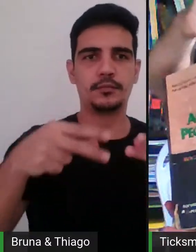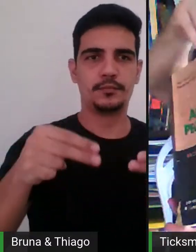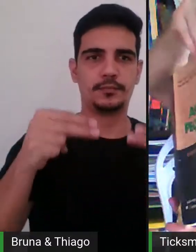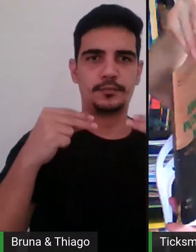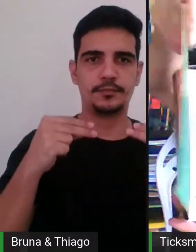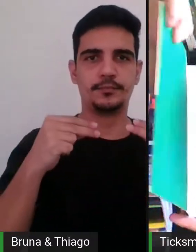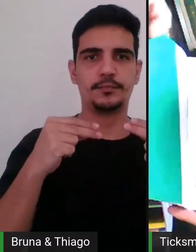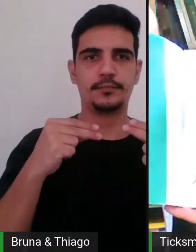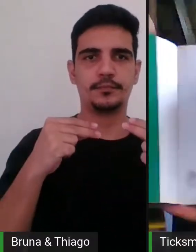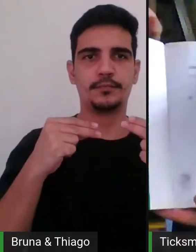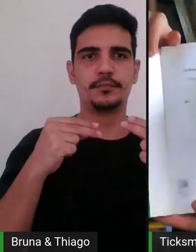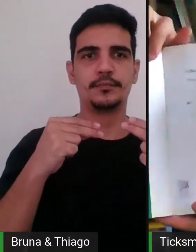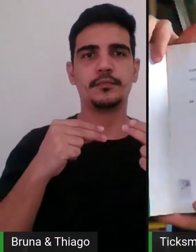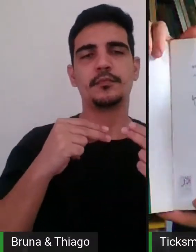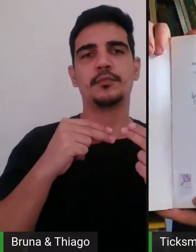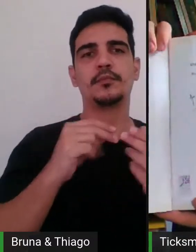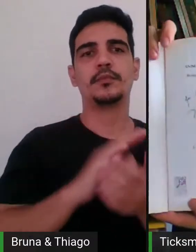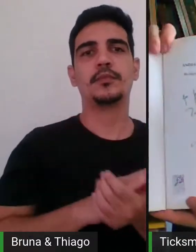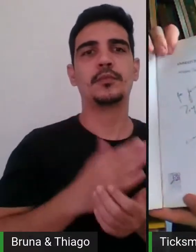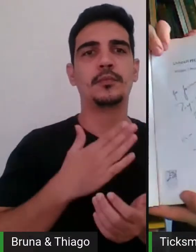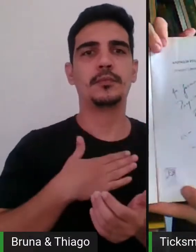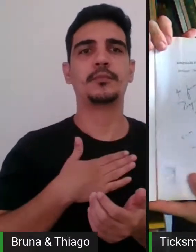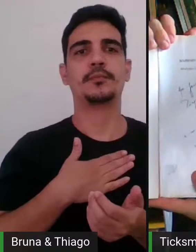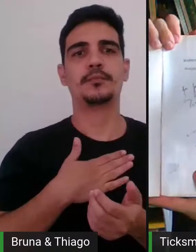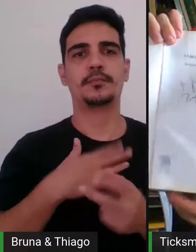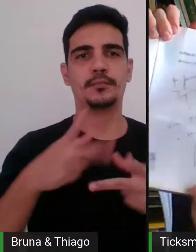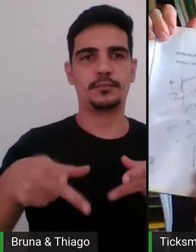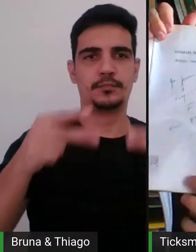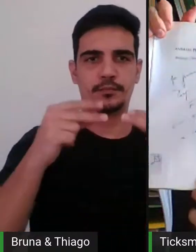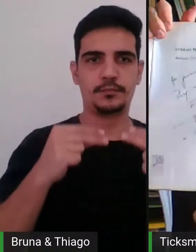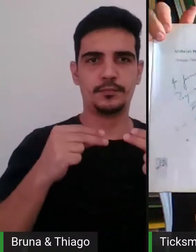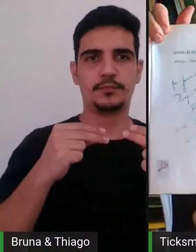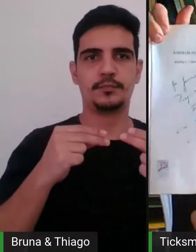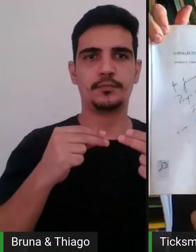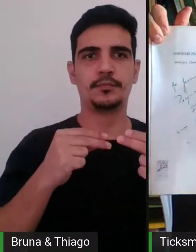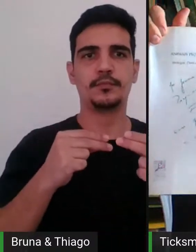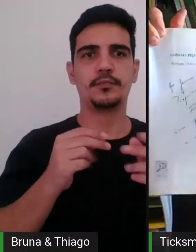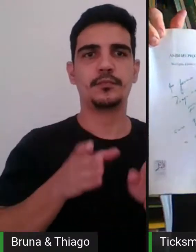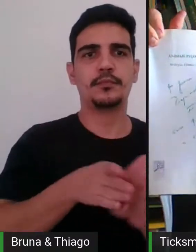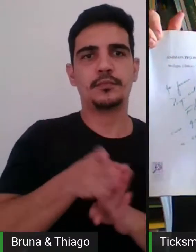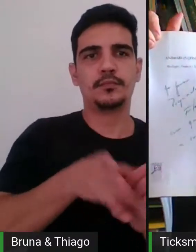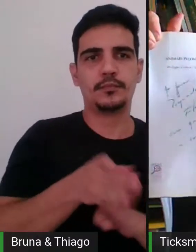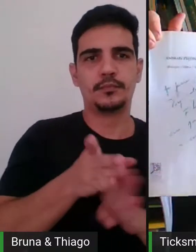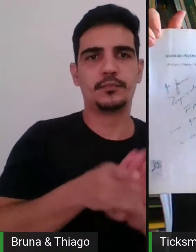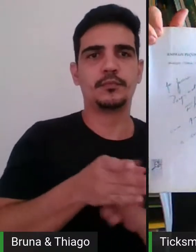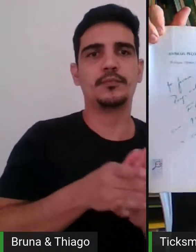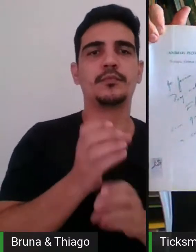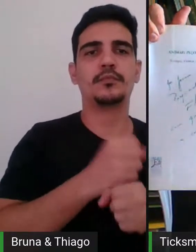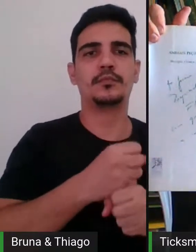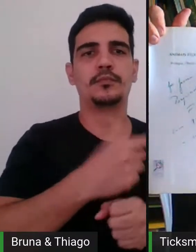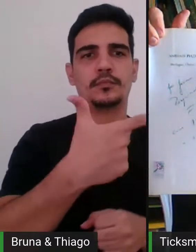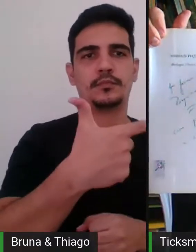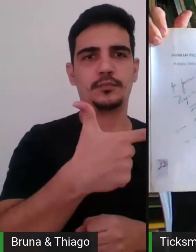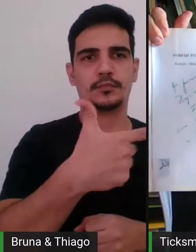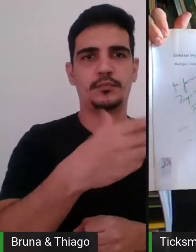presente de Natal, do meu orientador, no ano de 2003. tá bem aqui, ó, professor Luiz